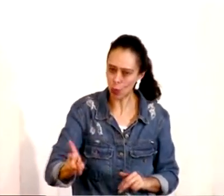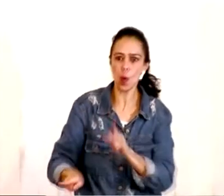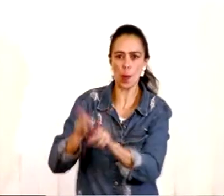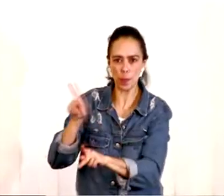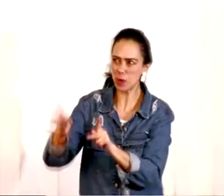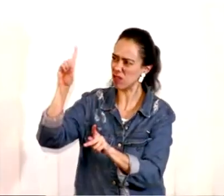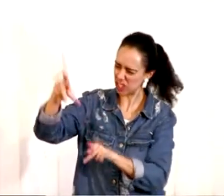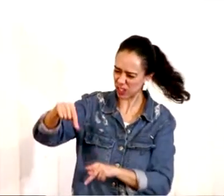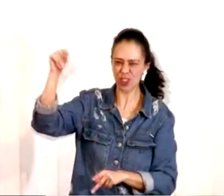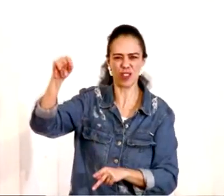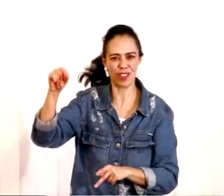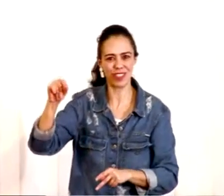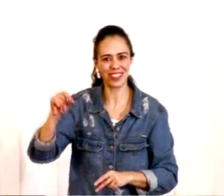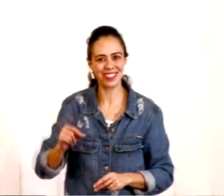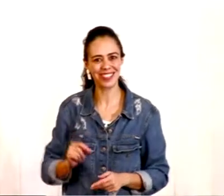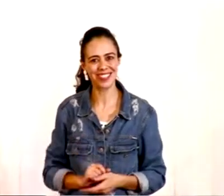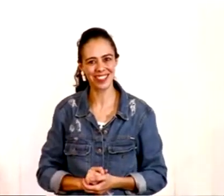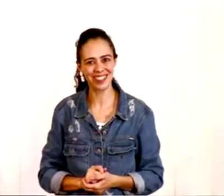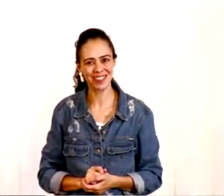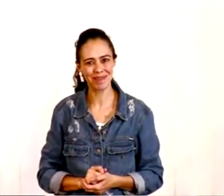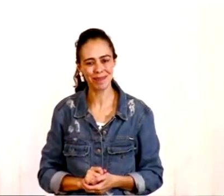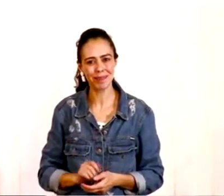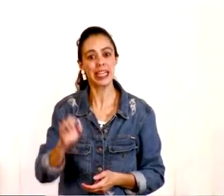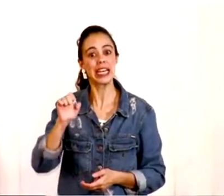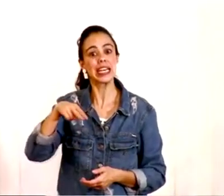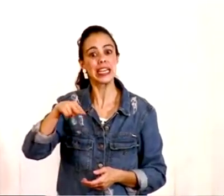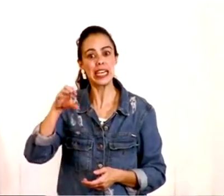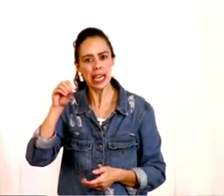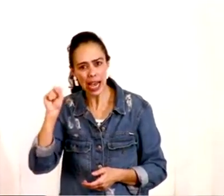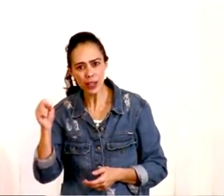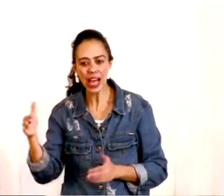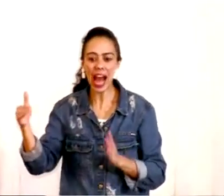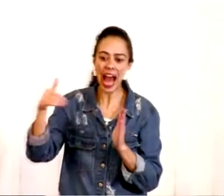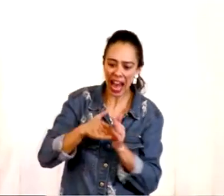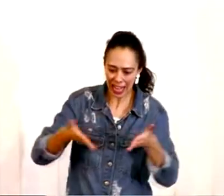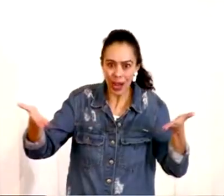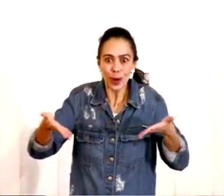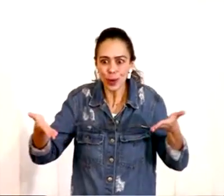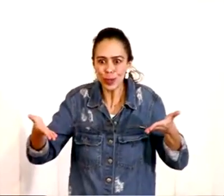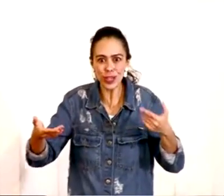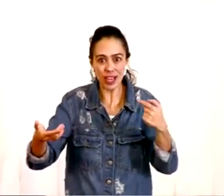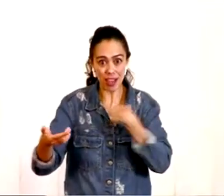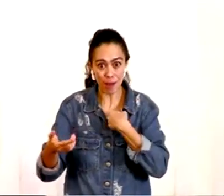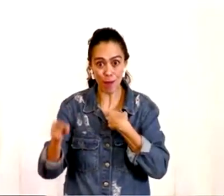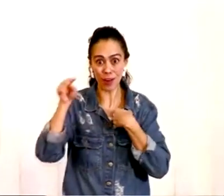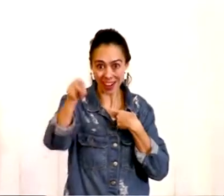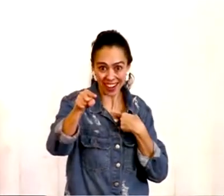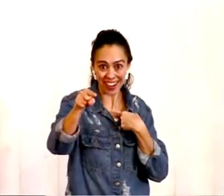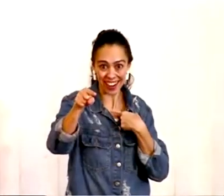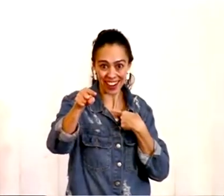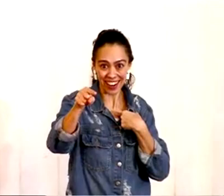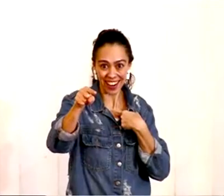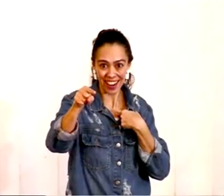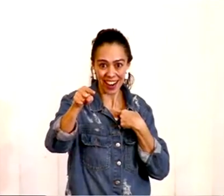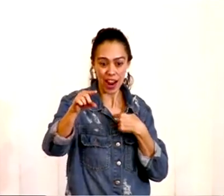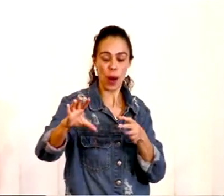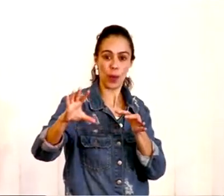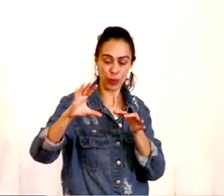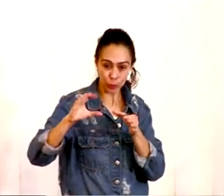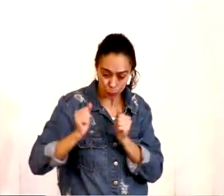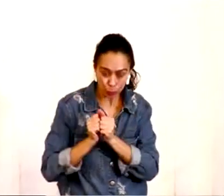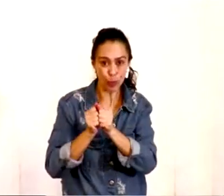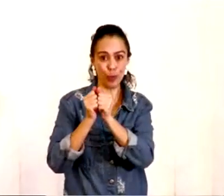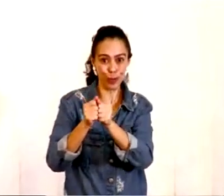terra. E eu e você fazemos parte dessa semente. E estamos em constante